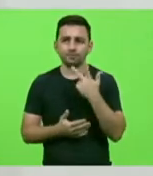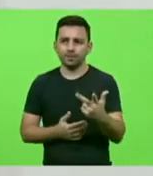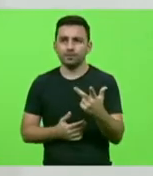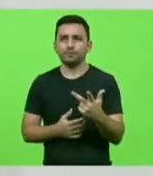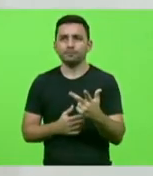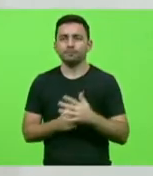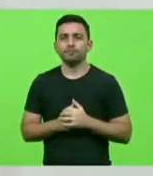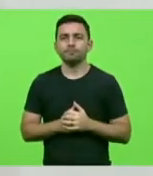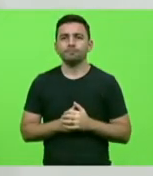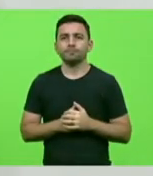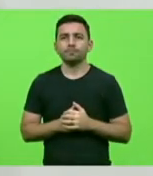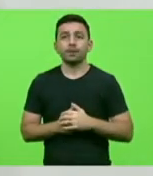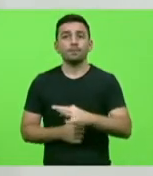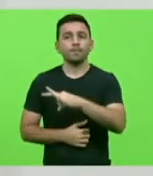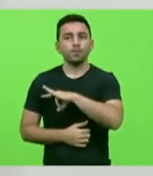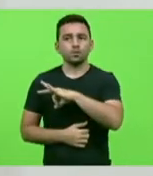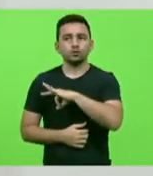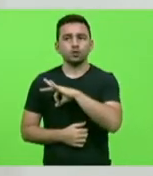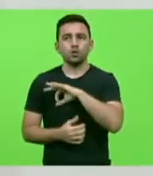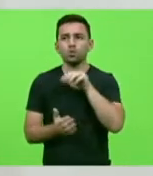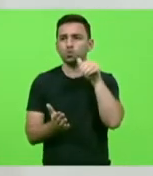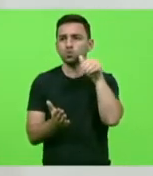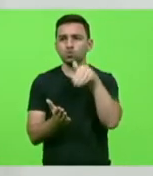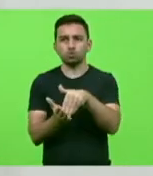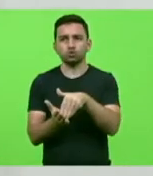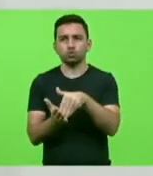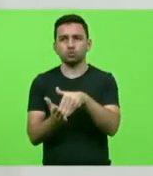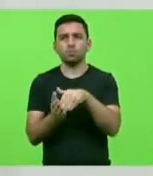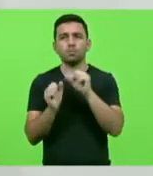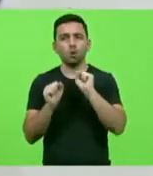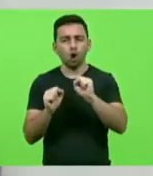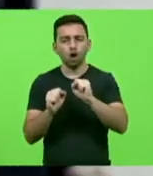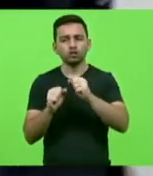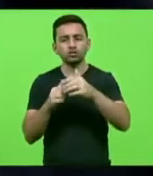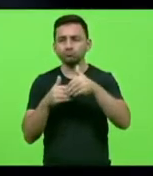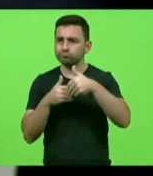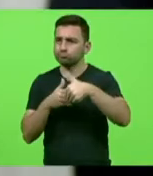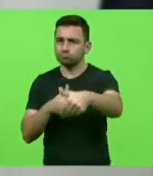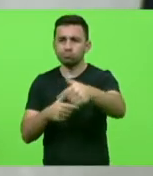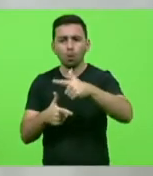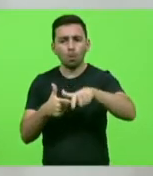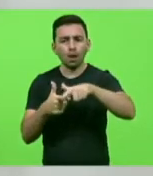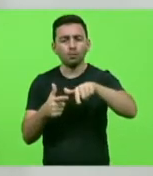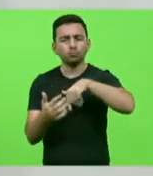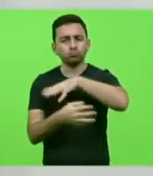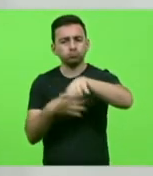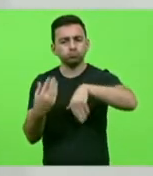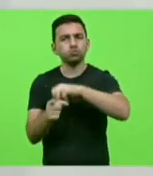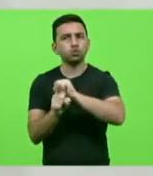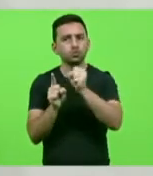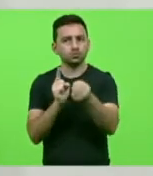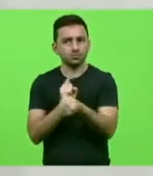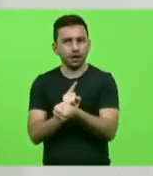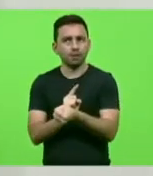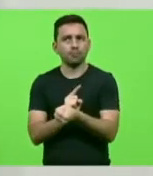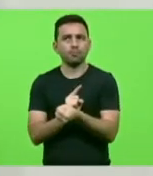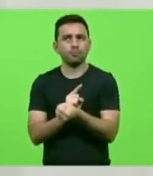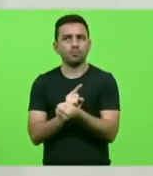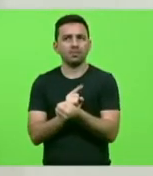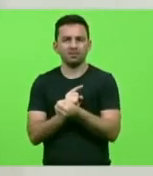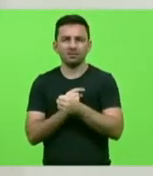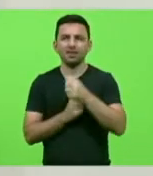a polícia é a última barreira antes do caos social. É só ver, nós tivemos uma época